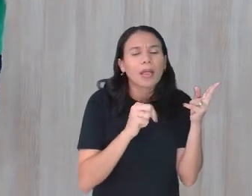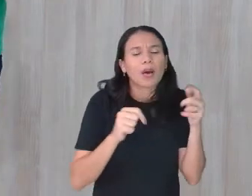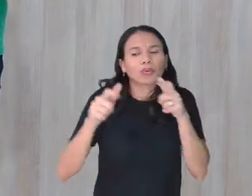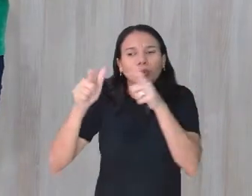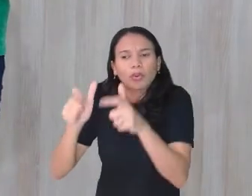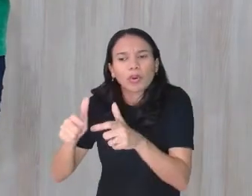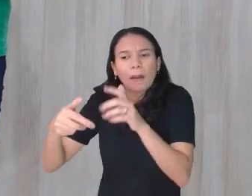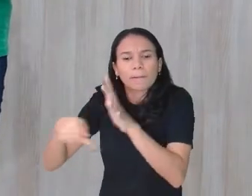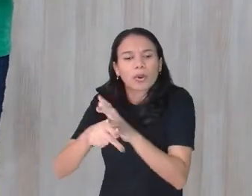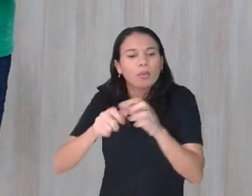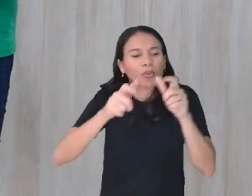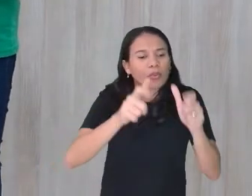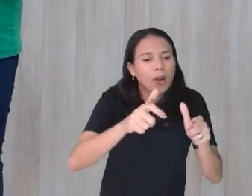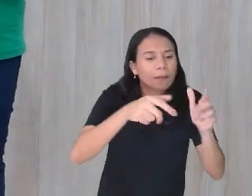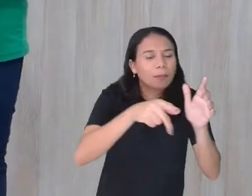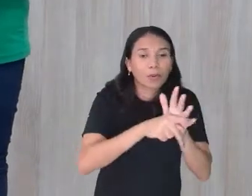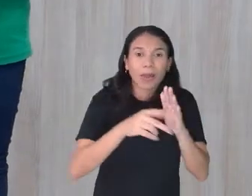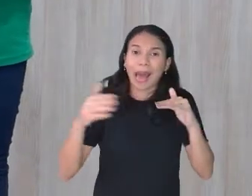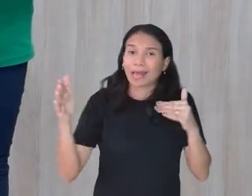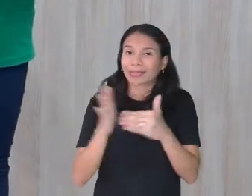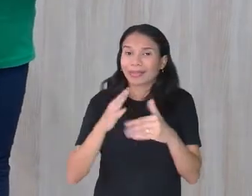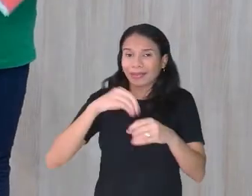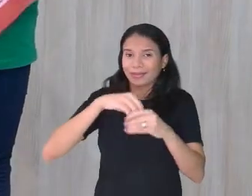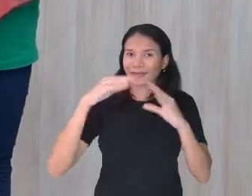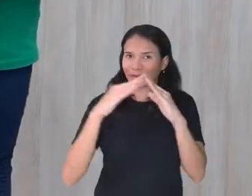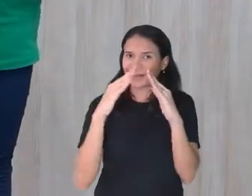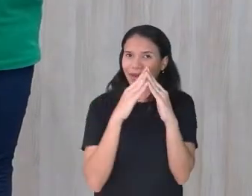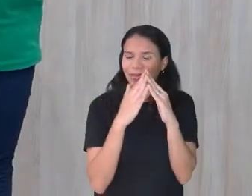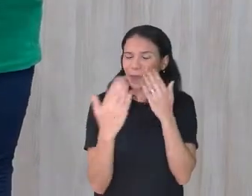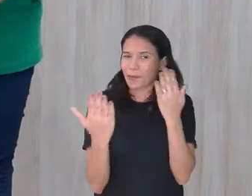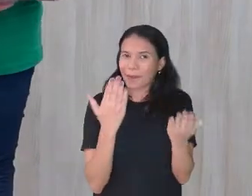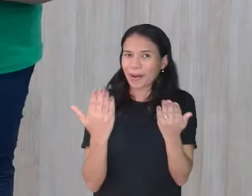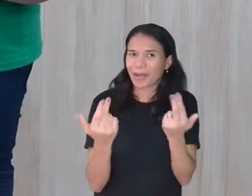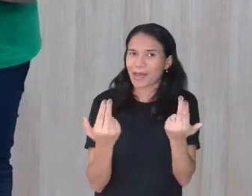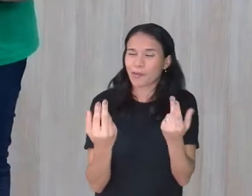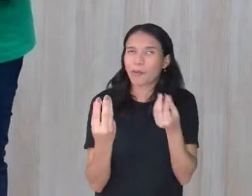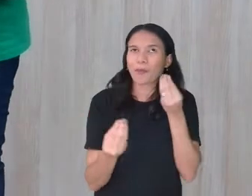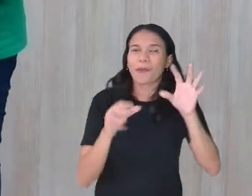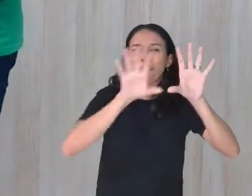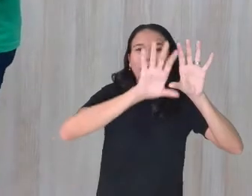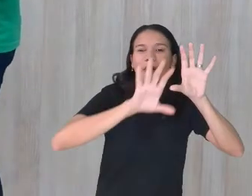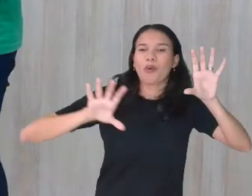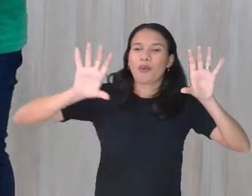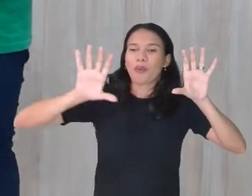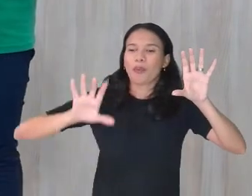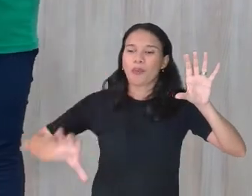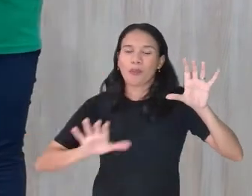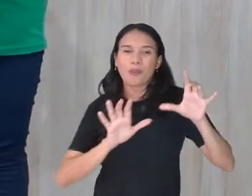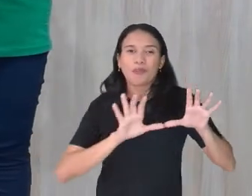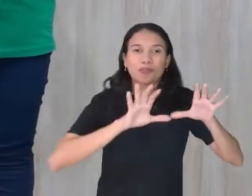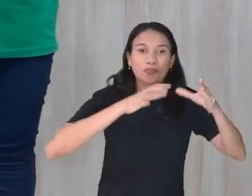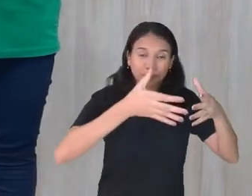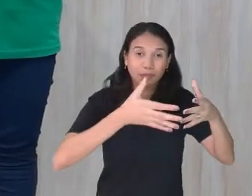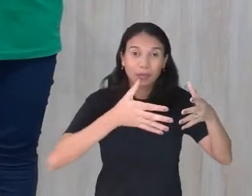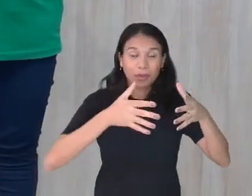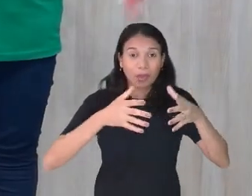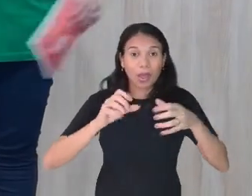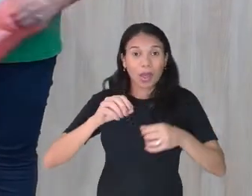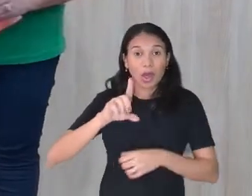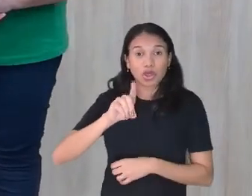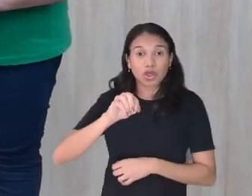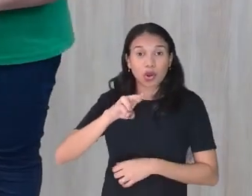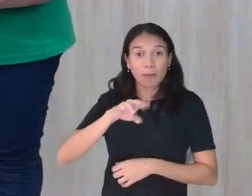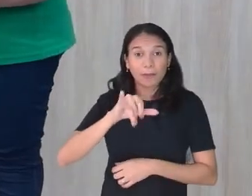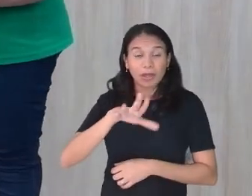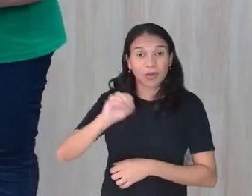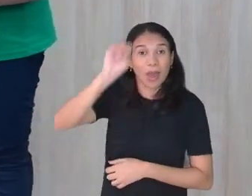aí eles fizeram, como se fossem verdadeiros, né, ambientes para separar. O domínio seria aí tudo que está